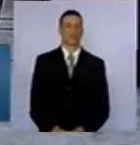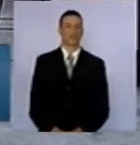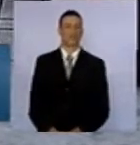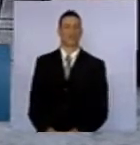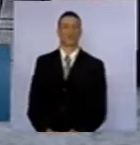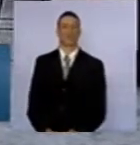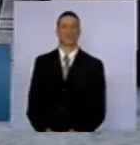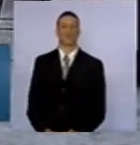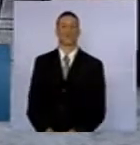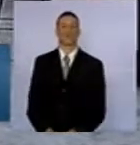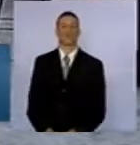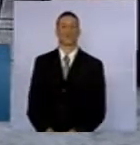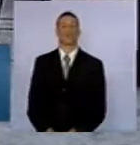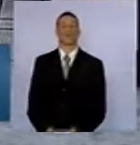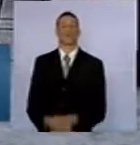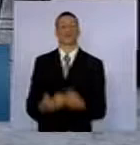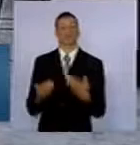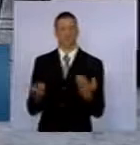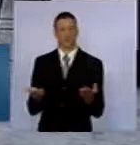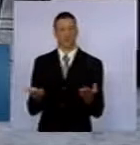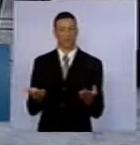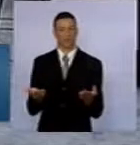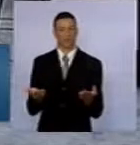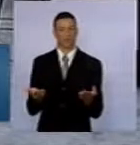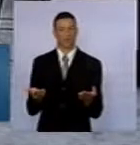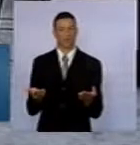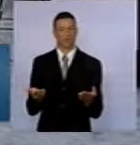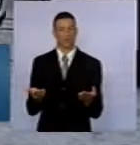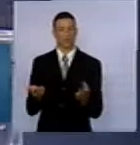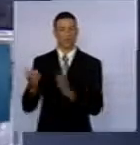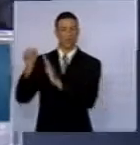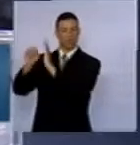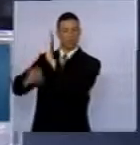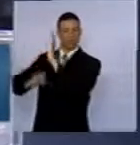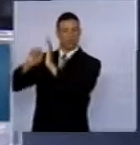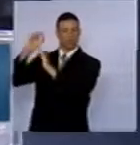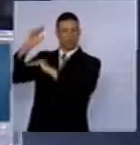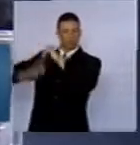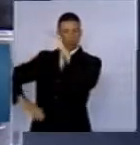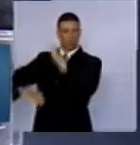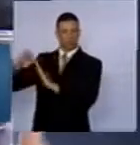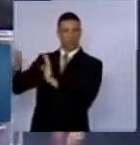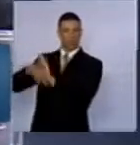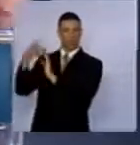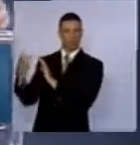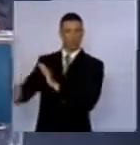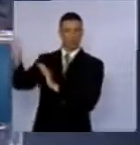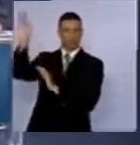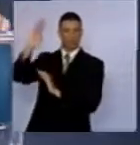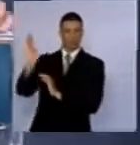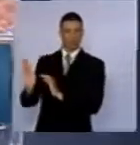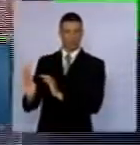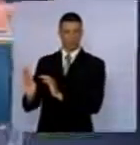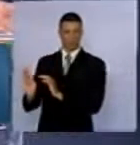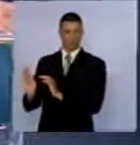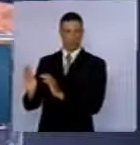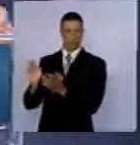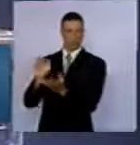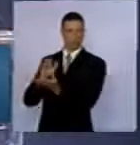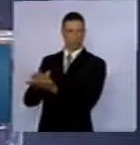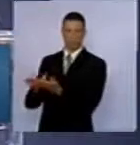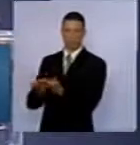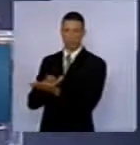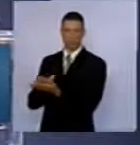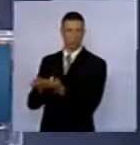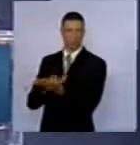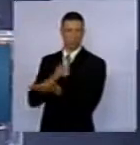Então, o espaço da produção independente na televisão brasileira é quase inexistente. Quer